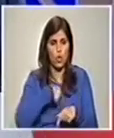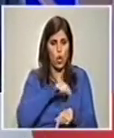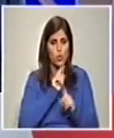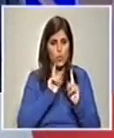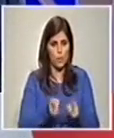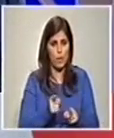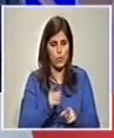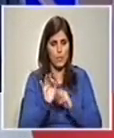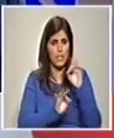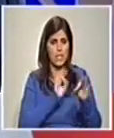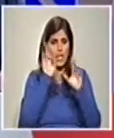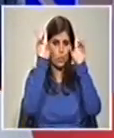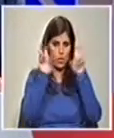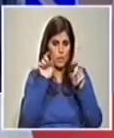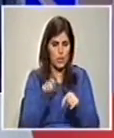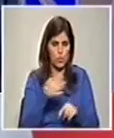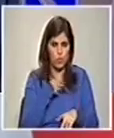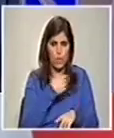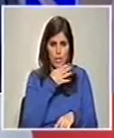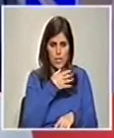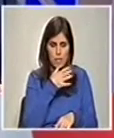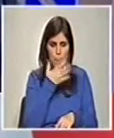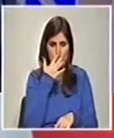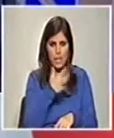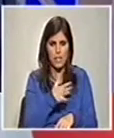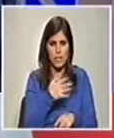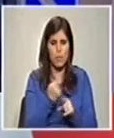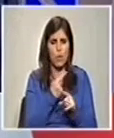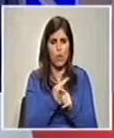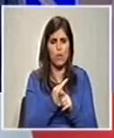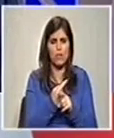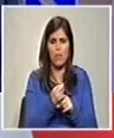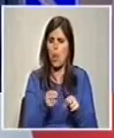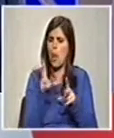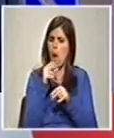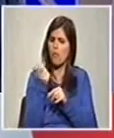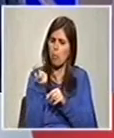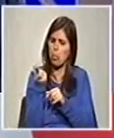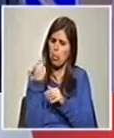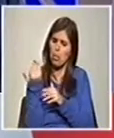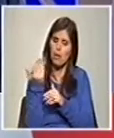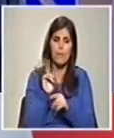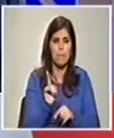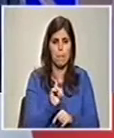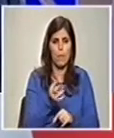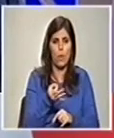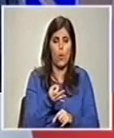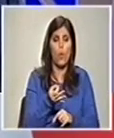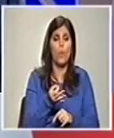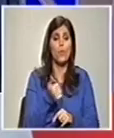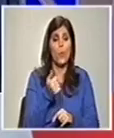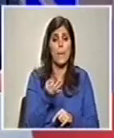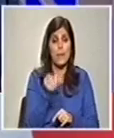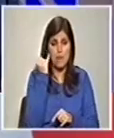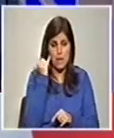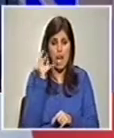por tratar este tema. Eu também gostava de dizer que não me parece que seja uma coisa tão recente assim. No BPI, desde que nós existimos há